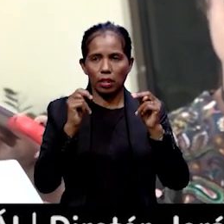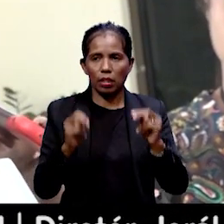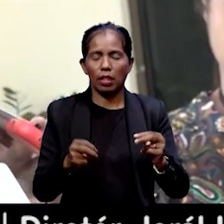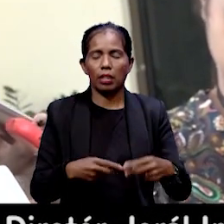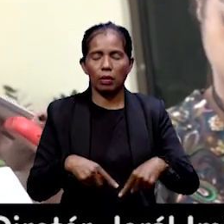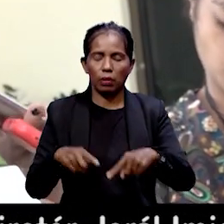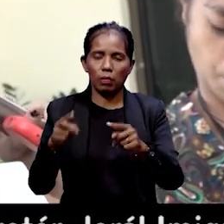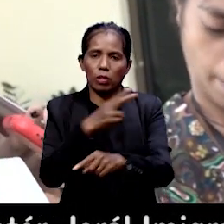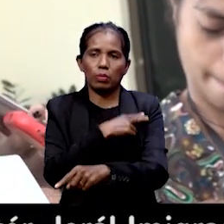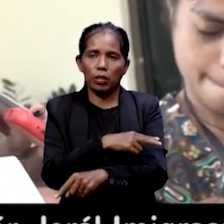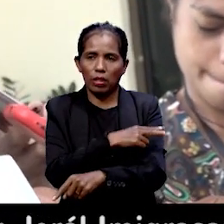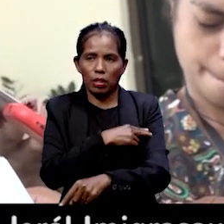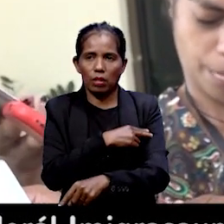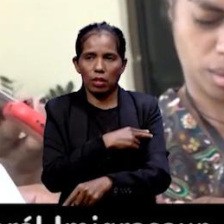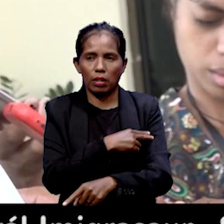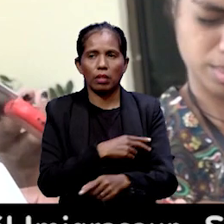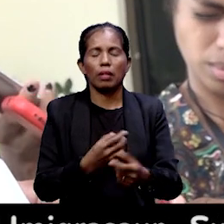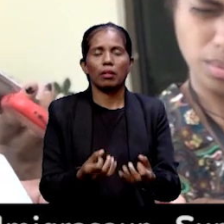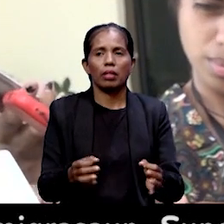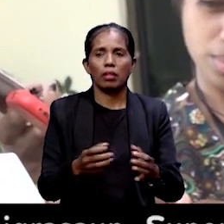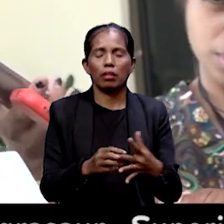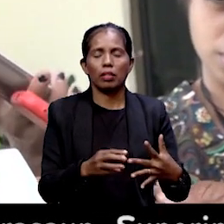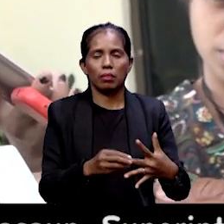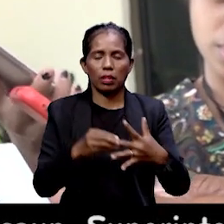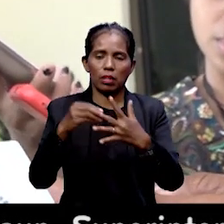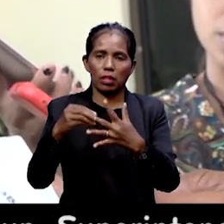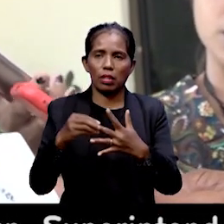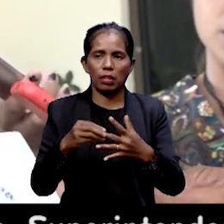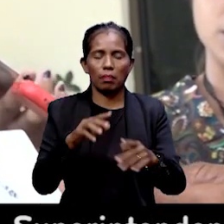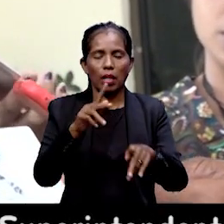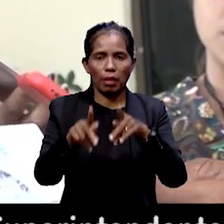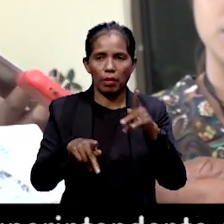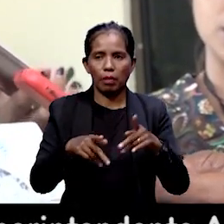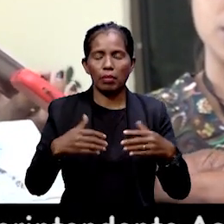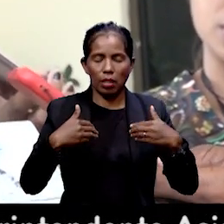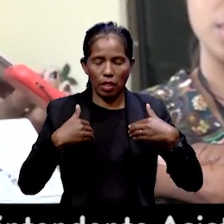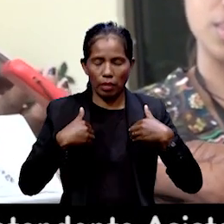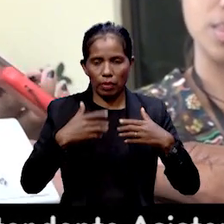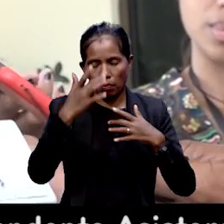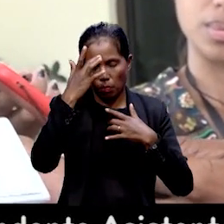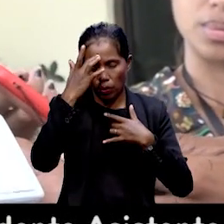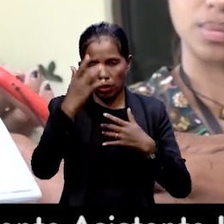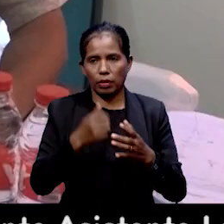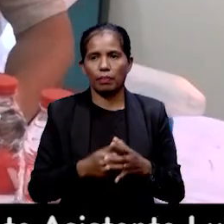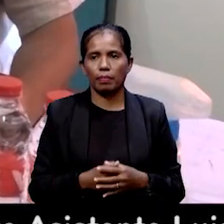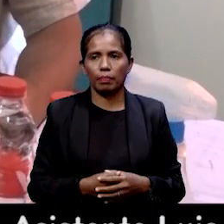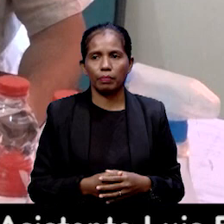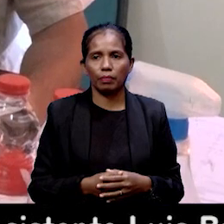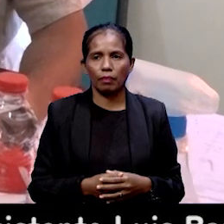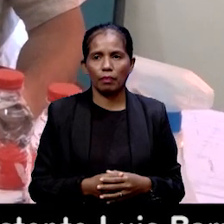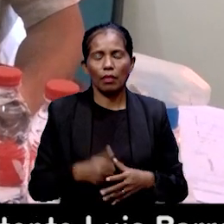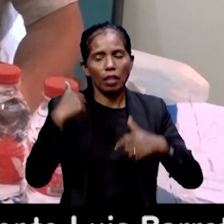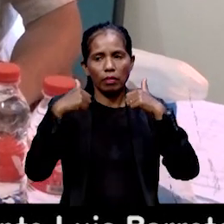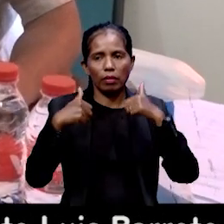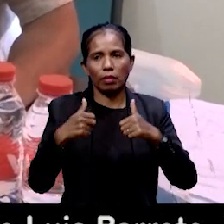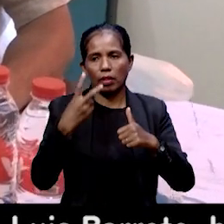tratamento. Tratamento ni único solusao ba ema nebe heta causa moras. Atividade